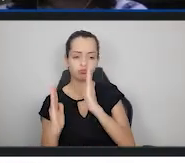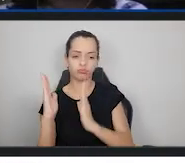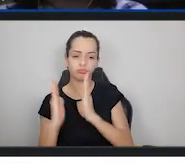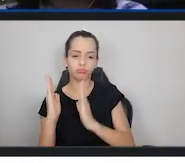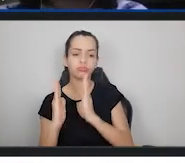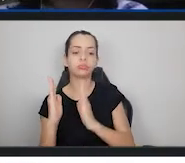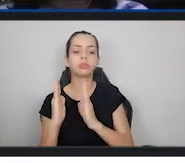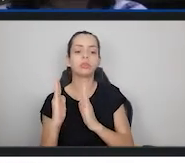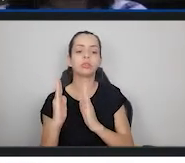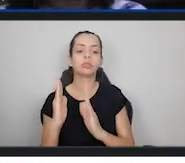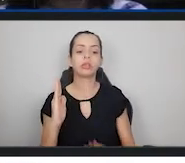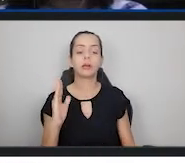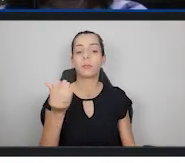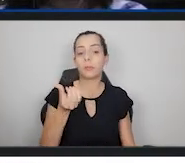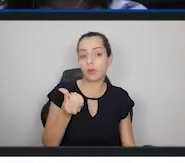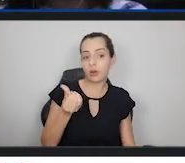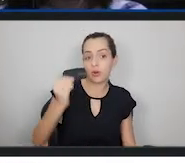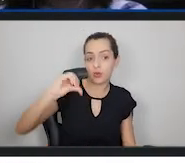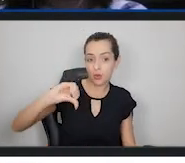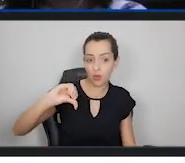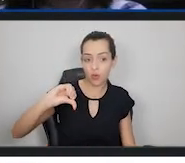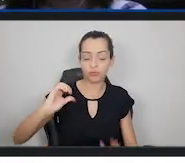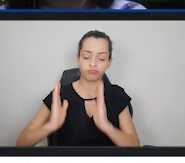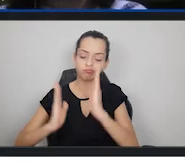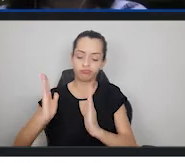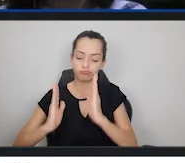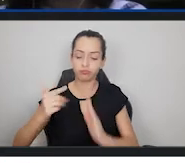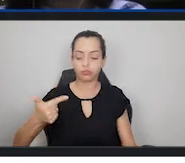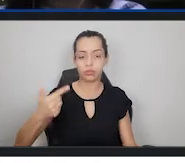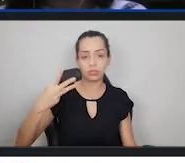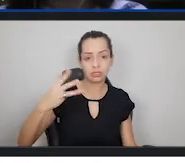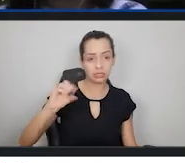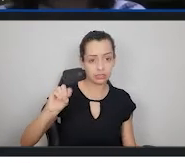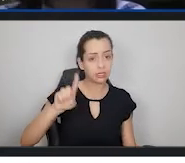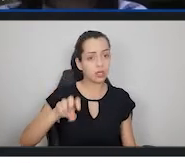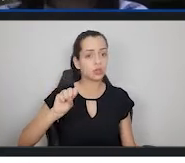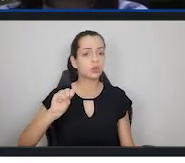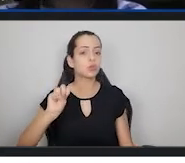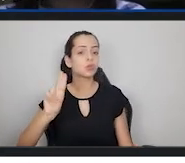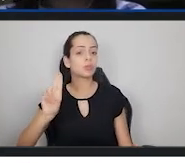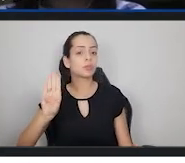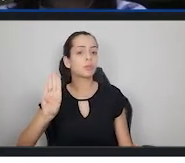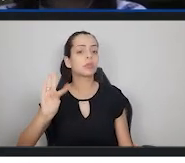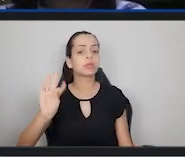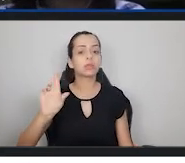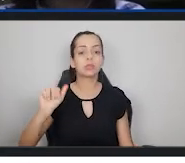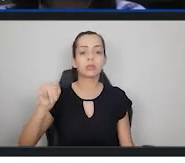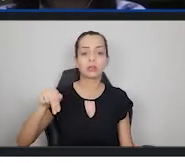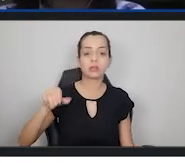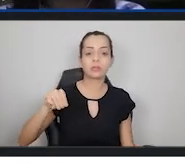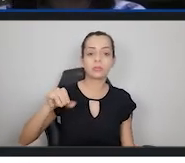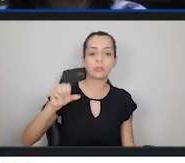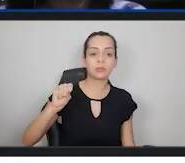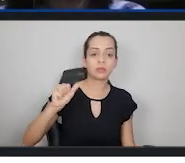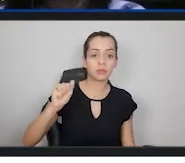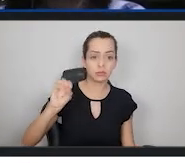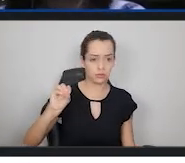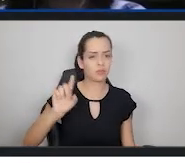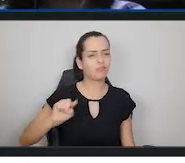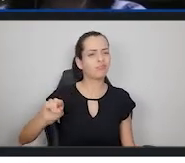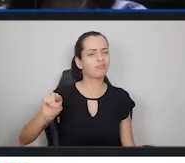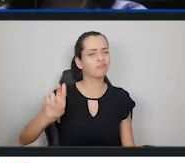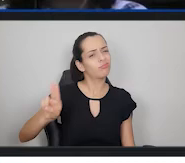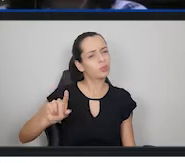de 230 para transmissão e o que está entre 69 e 230 subtransmissão. Esse termo está meio em desuso,